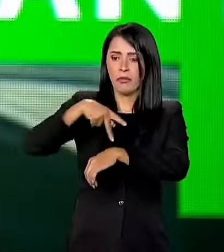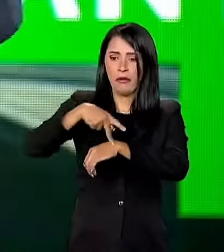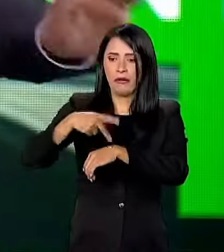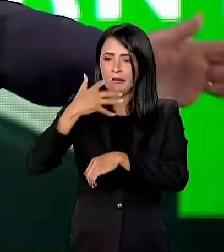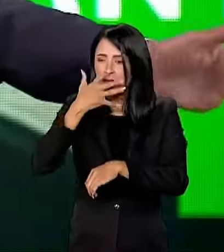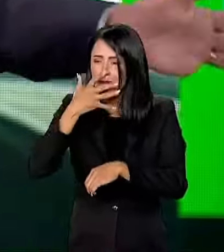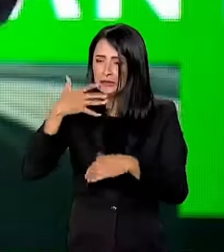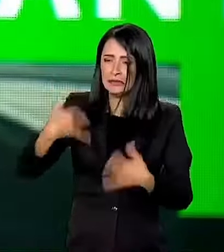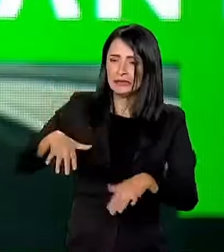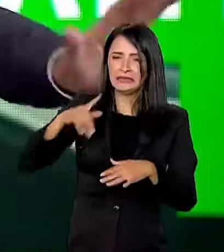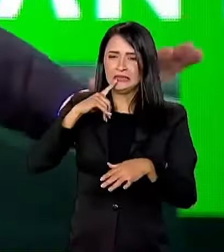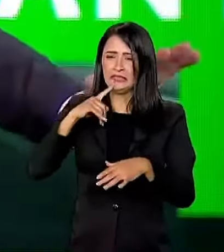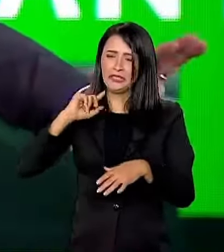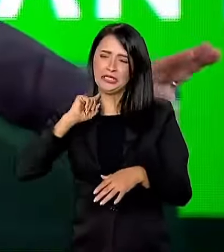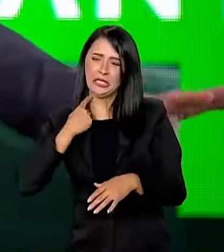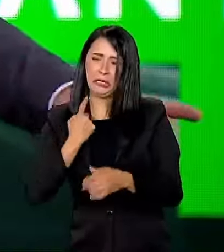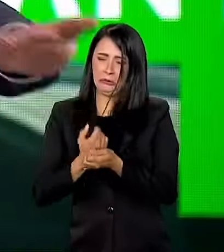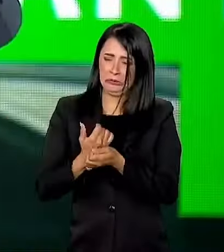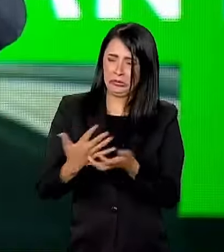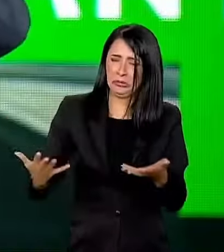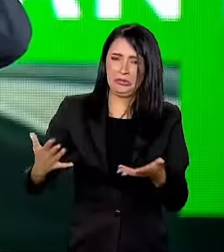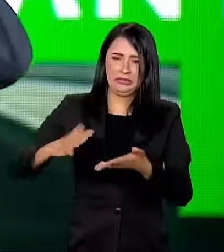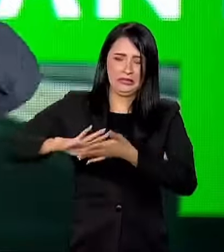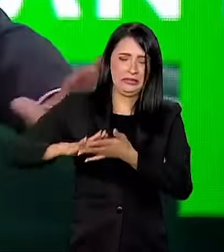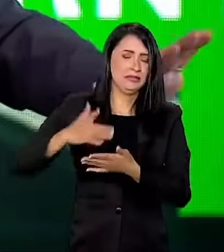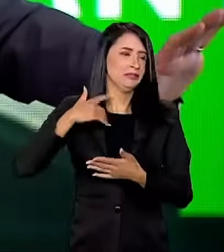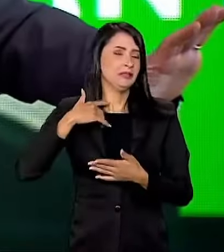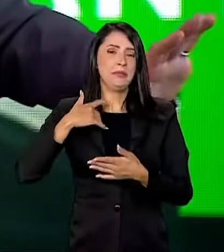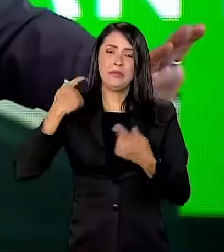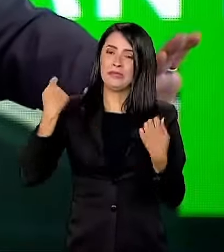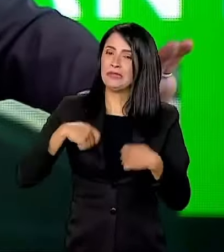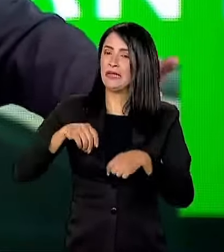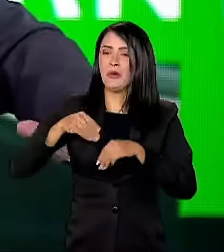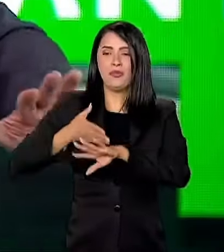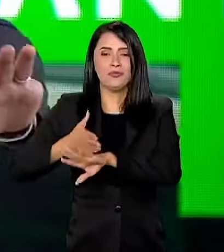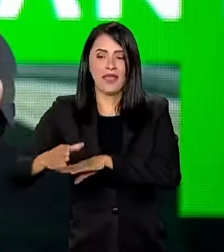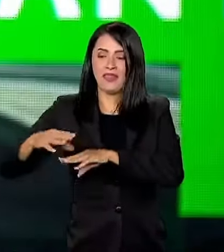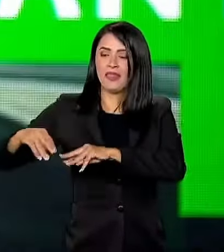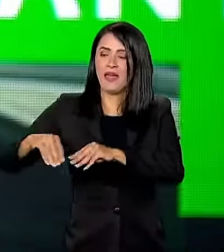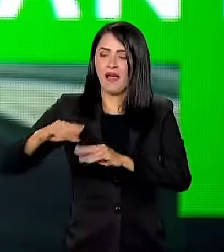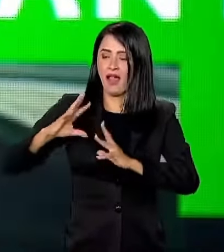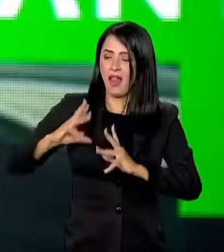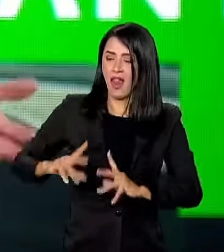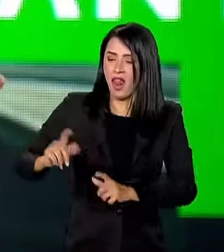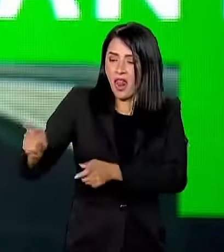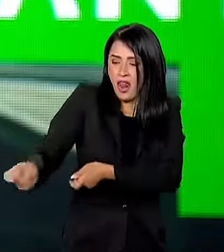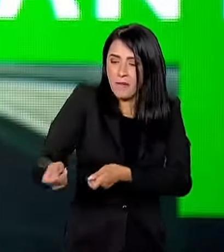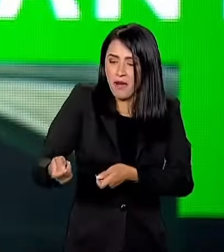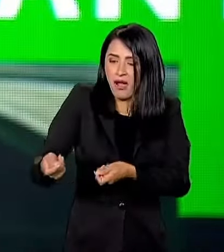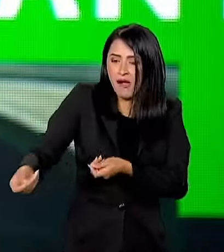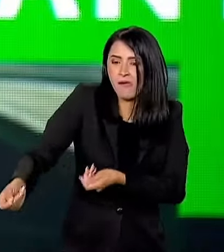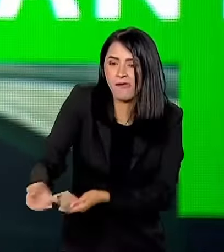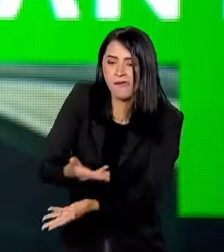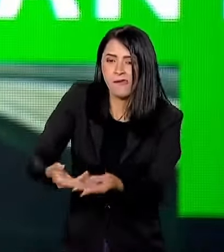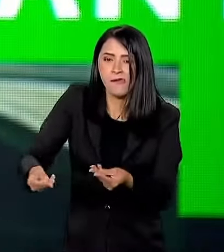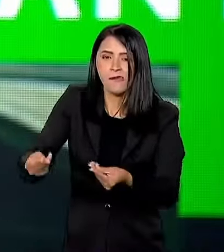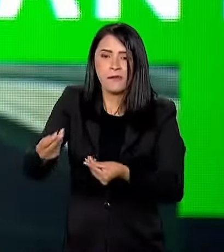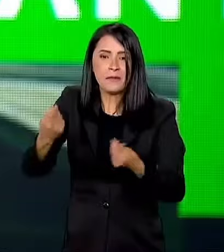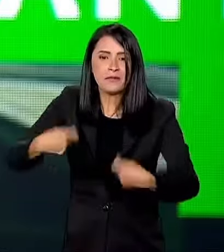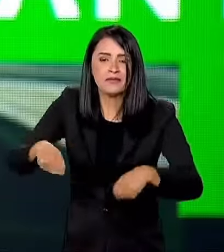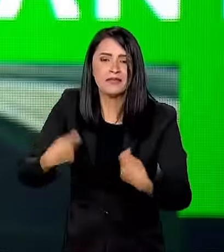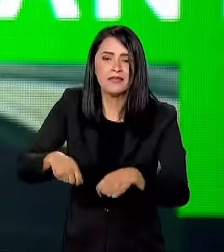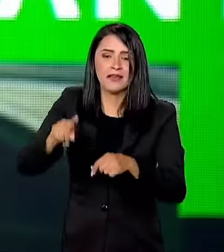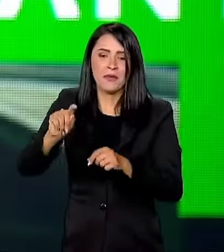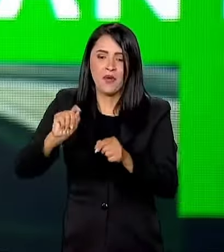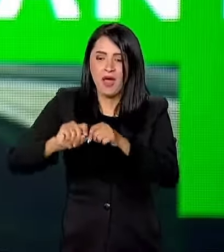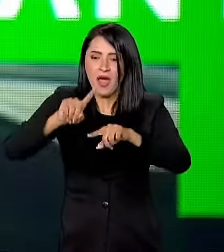cheio de carrapicho, cheio de mato. Nós tivemos que limpar a terra, tivemos que fazer o manejo da terra, tivemos que